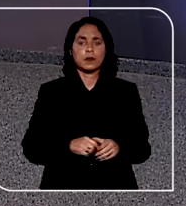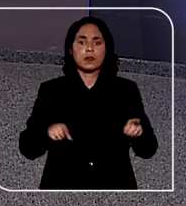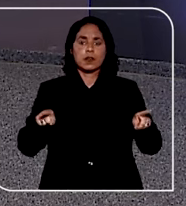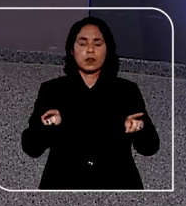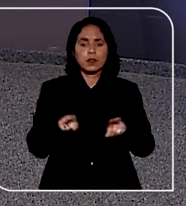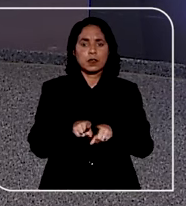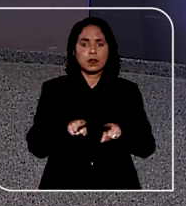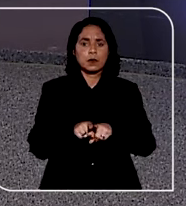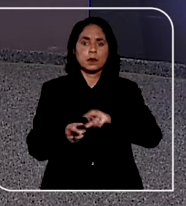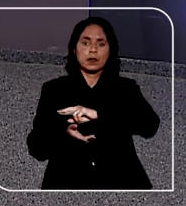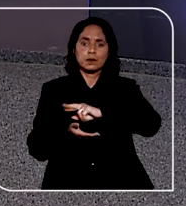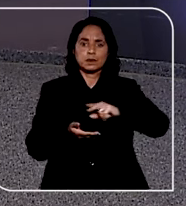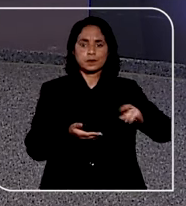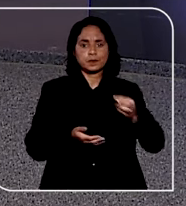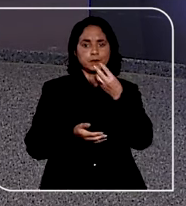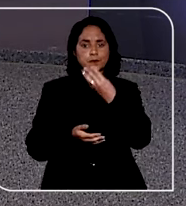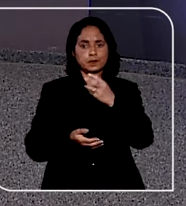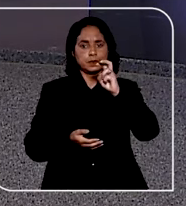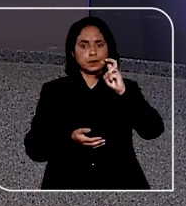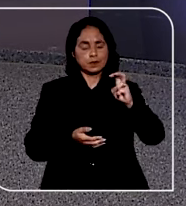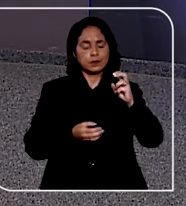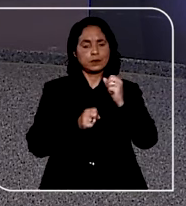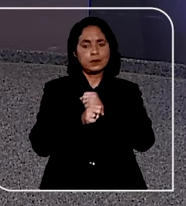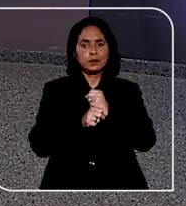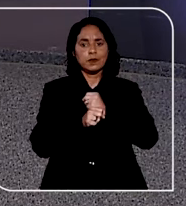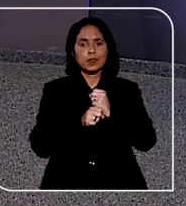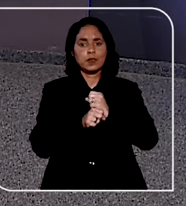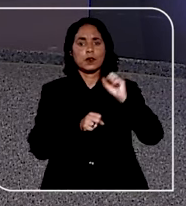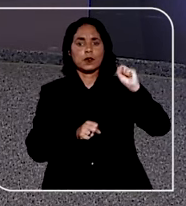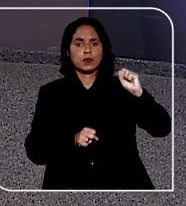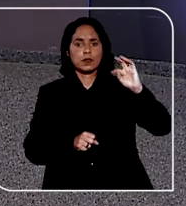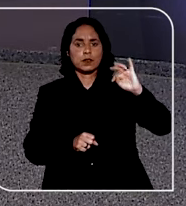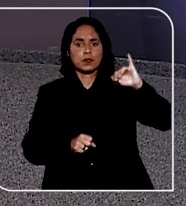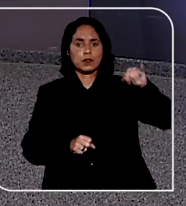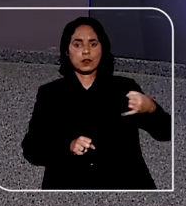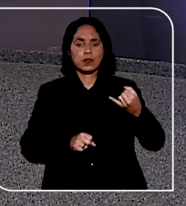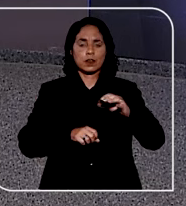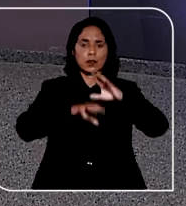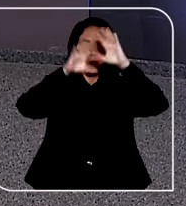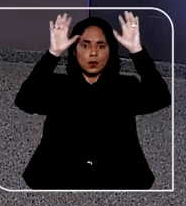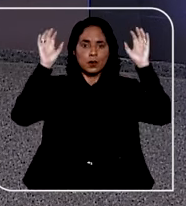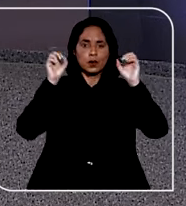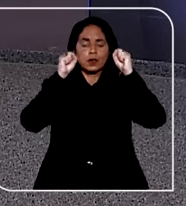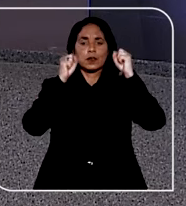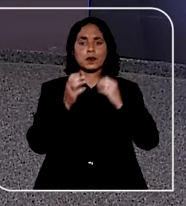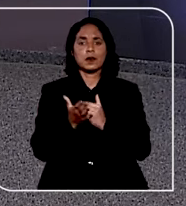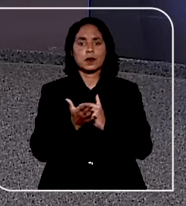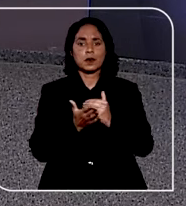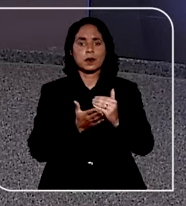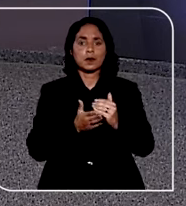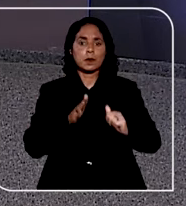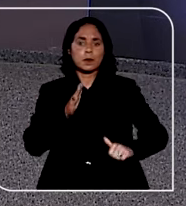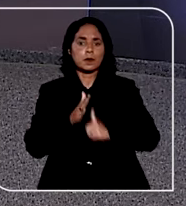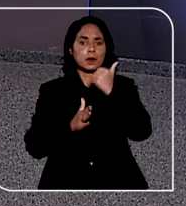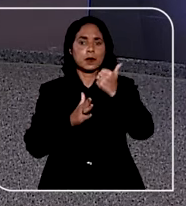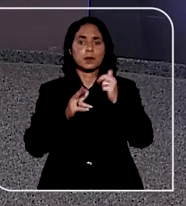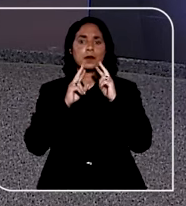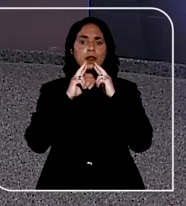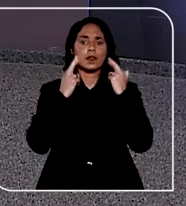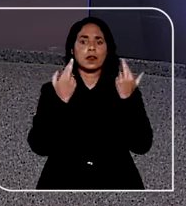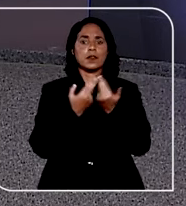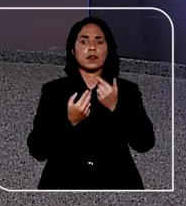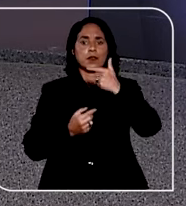como parte das comemorações do aniversário do STJ o tribunal sediou a primeira reunião Preparatória da